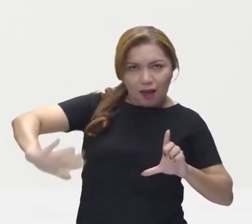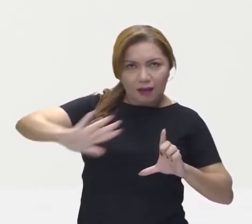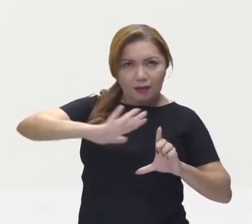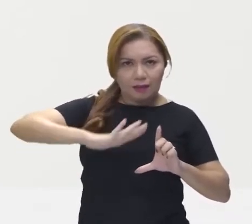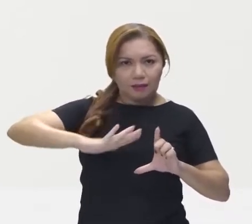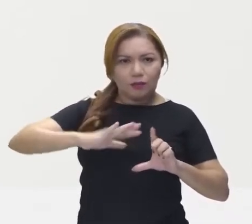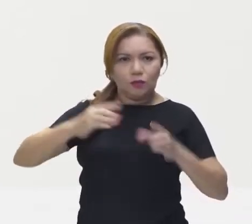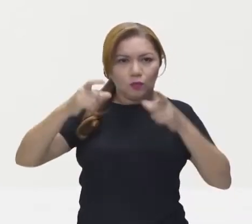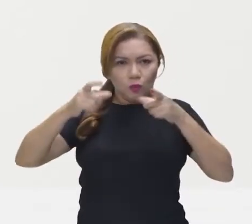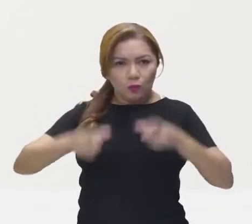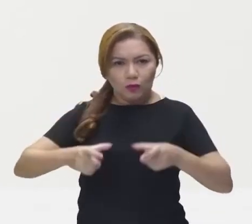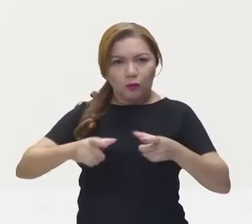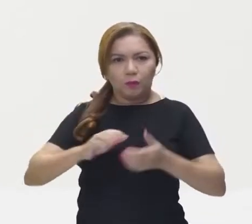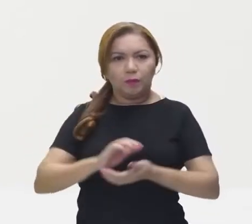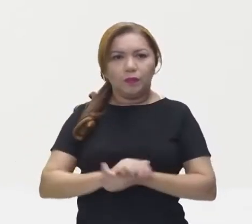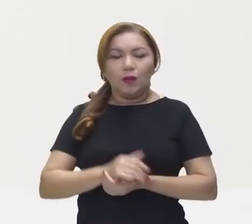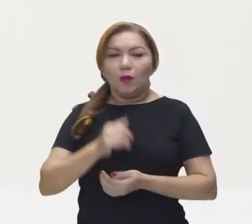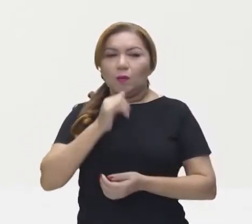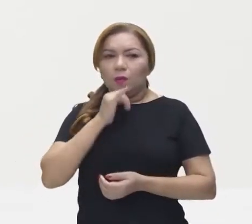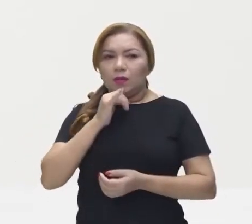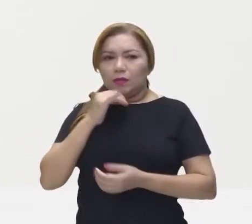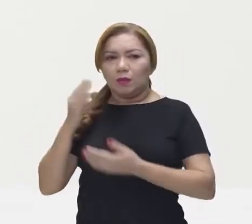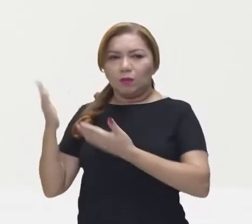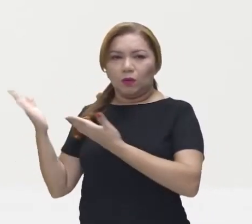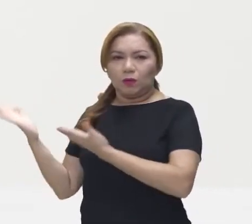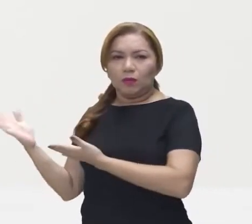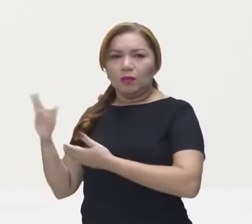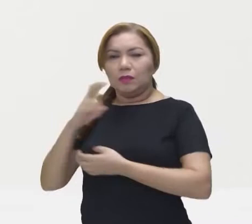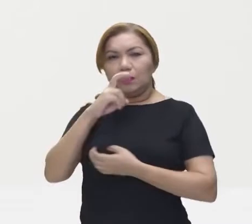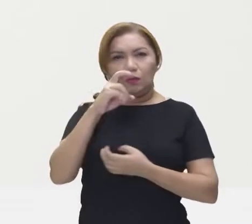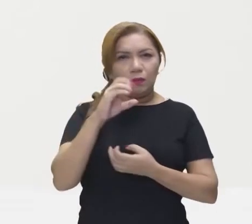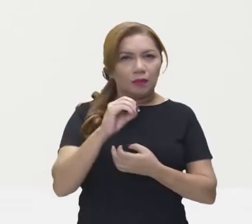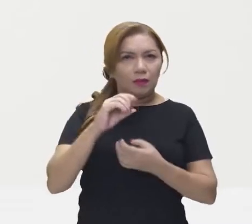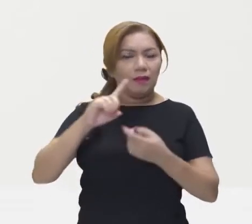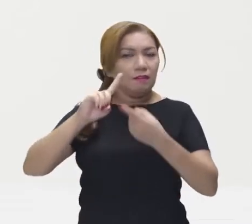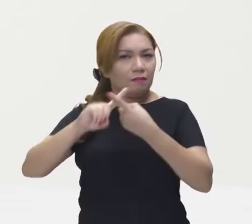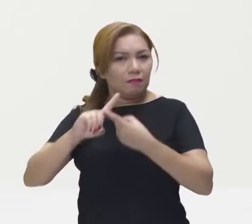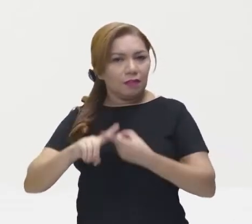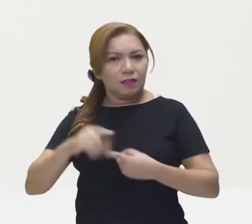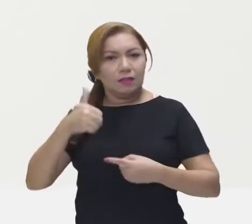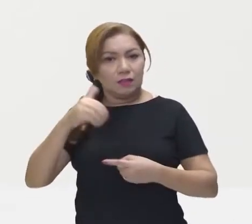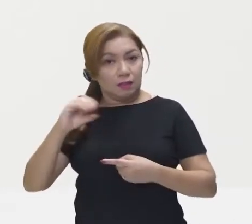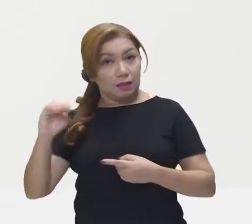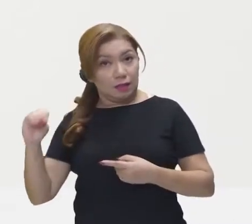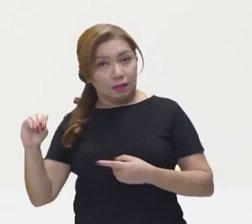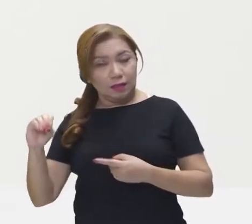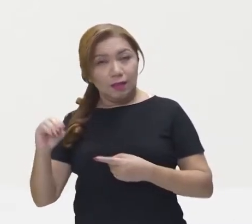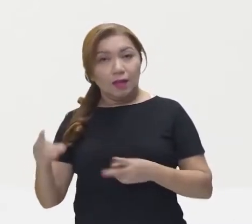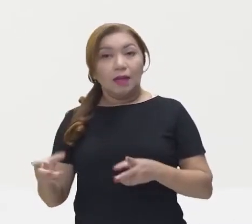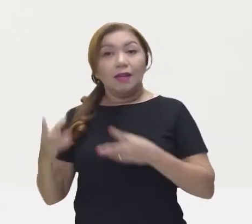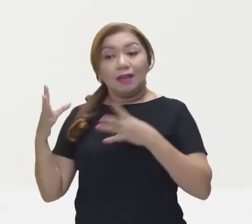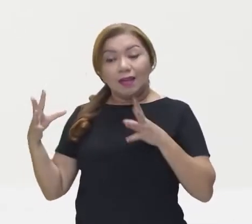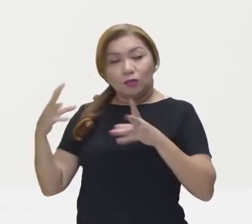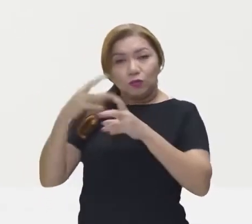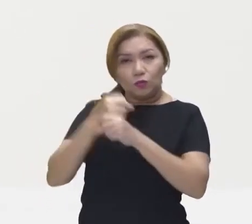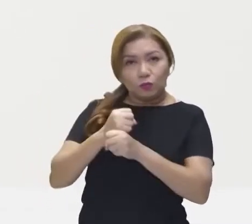obtenho 5.000. Eu tenho a superfície dele é de 5.000